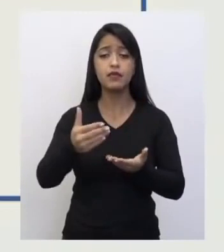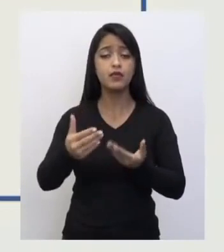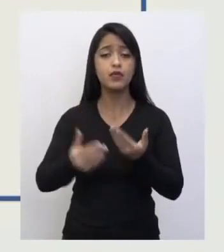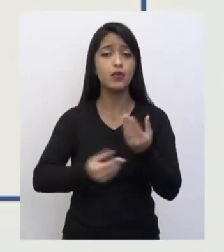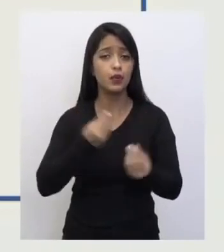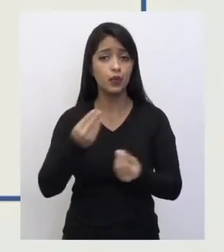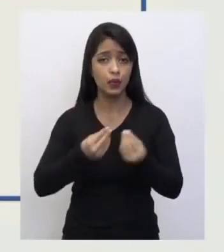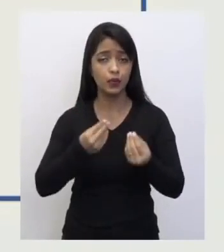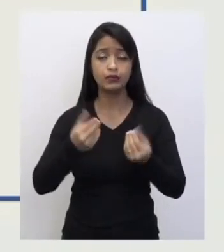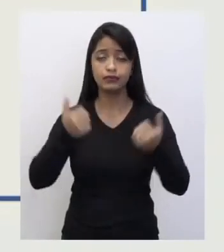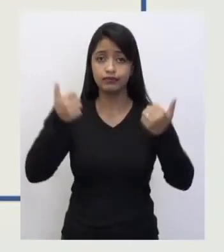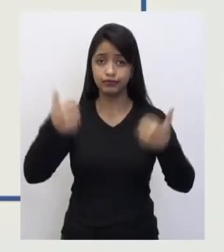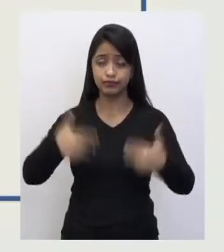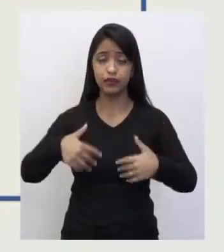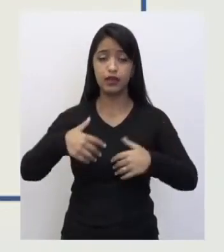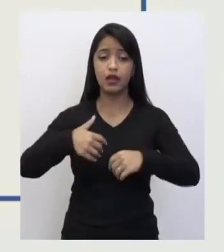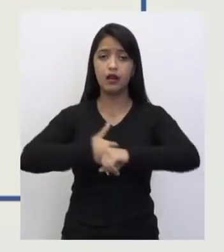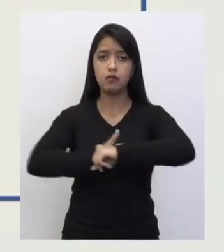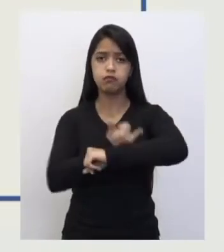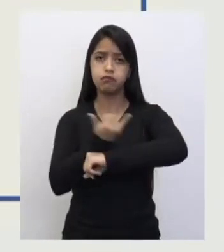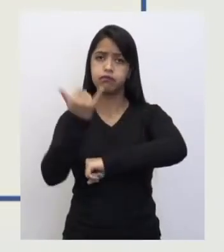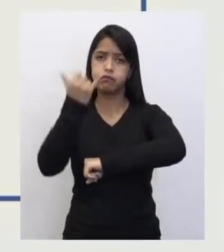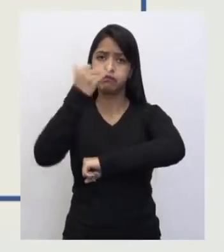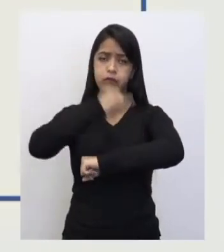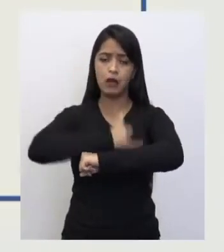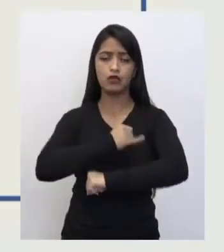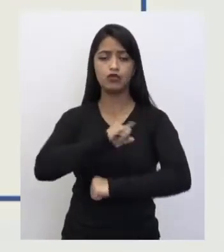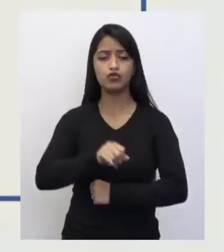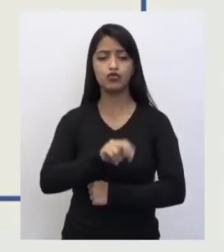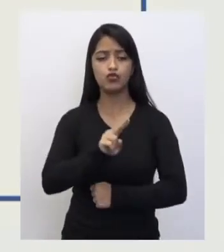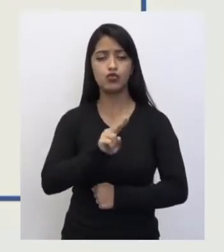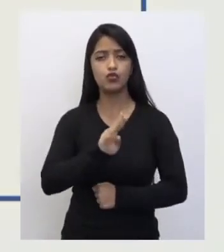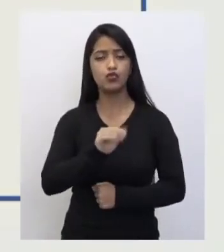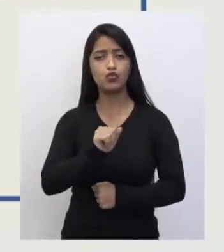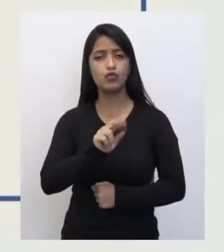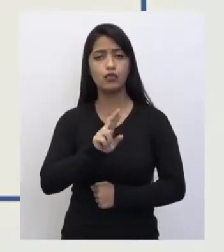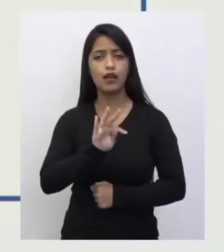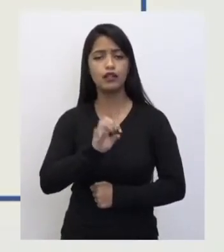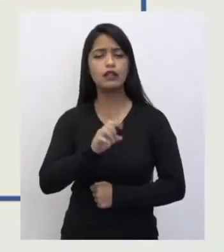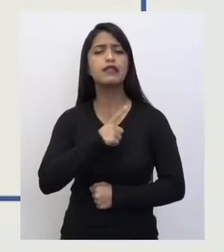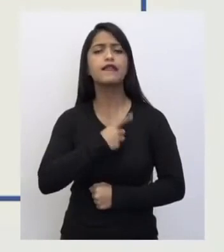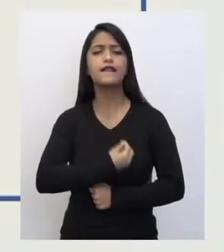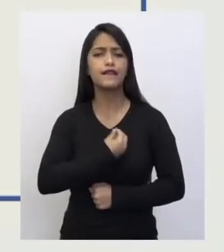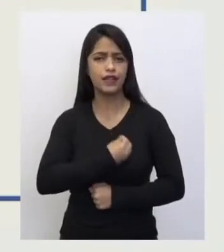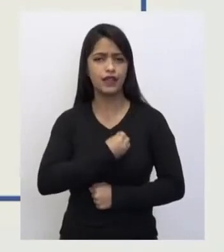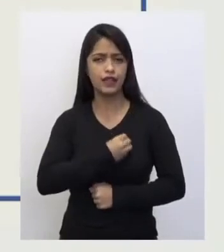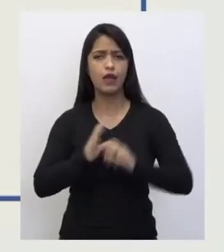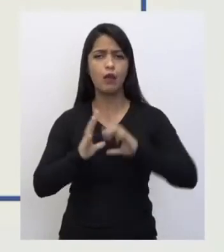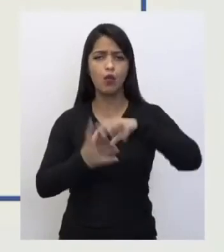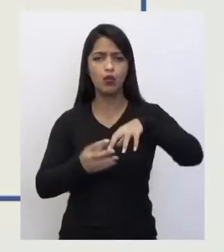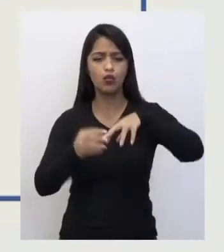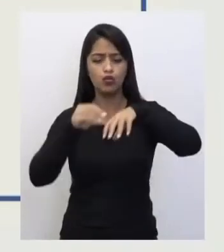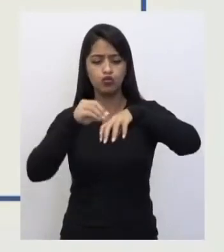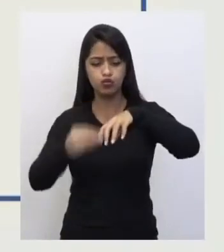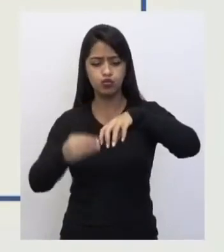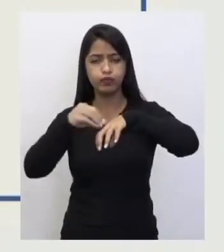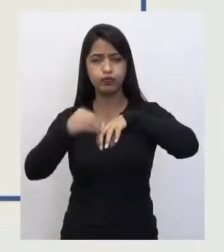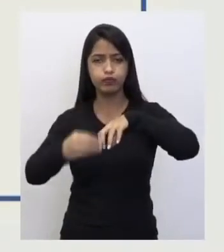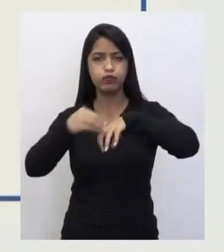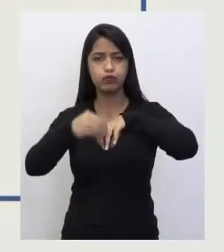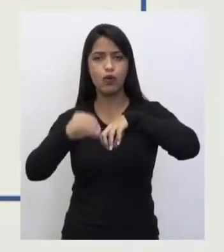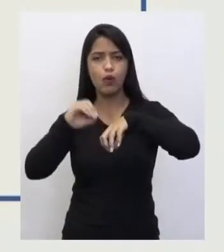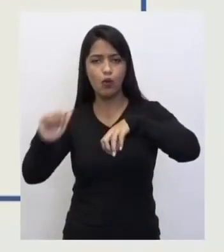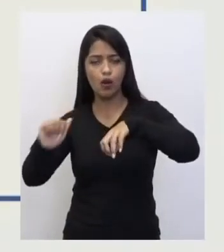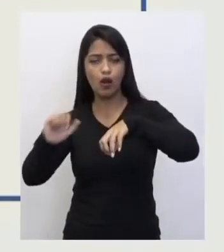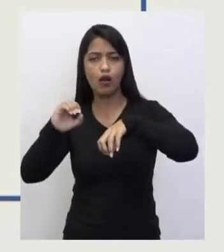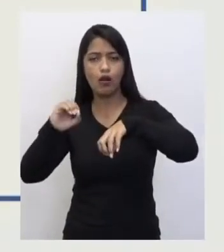baleia jubarte que está presente em todos os oceanos. Então, essa foi a primeira informação que nós demos. No segundo